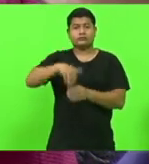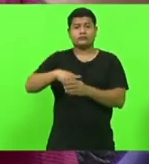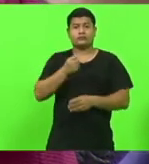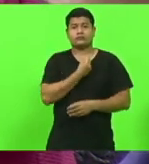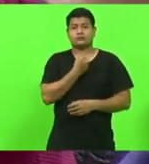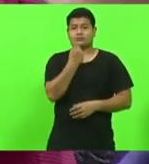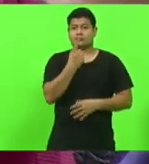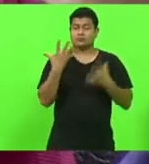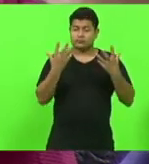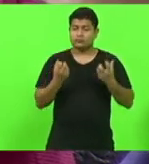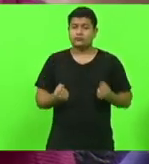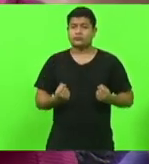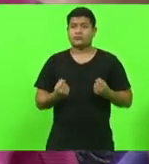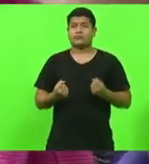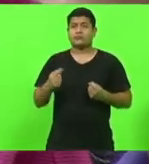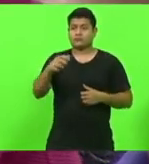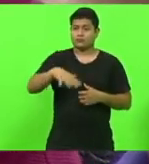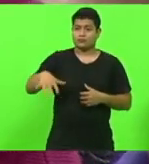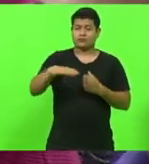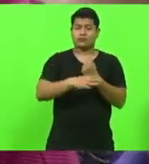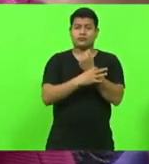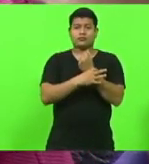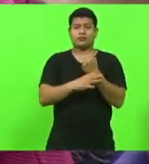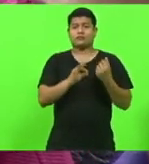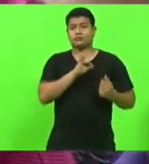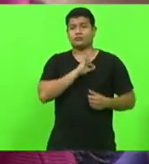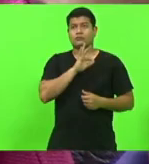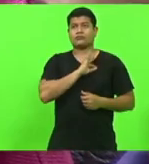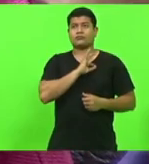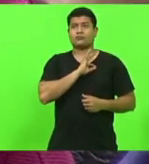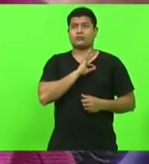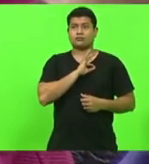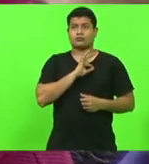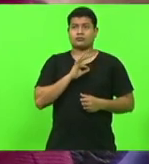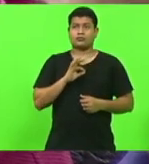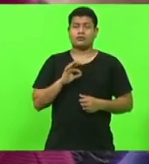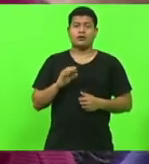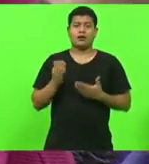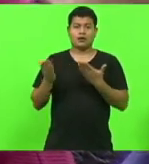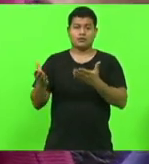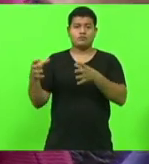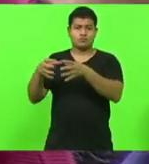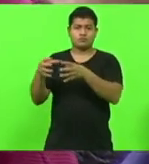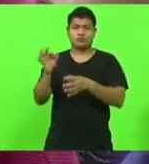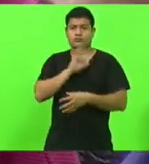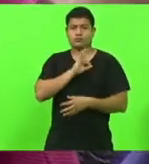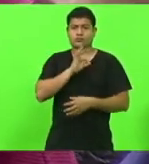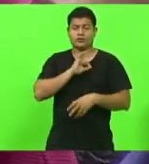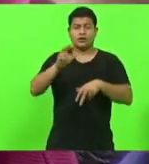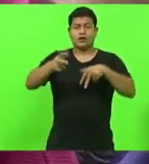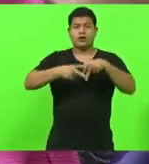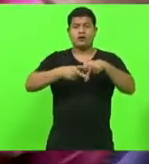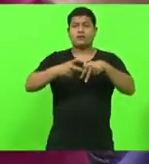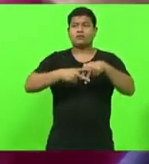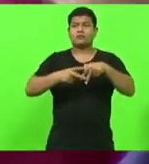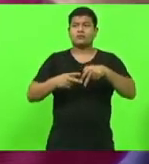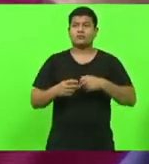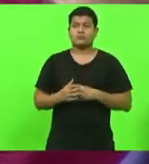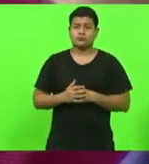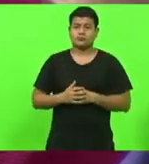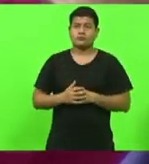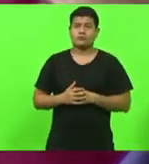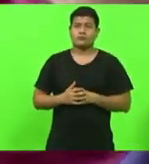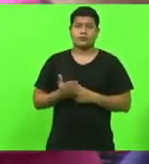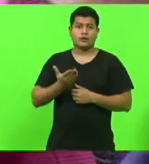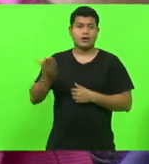um nesse setor das polícias, da nossa Polícia Penal, entende? E que estão aqui os